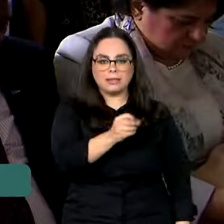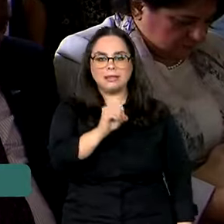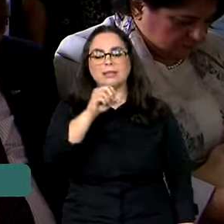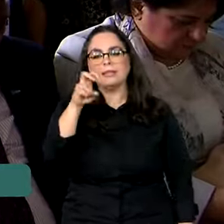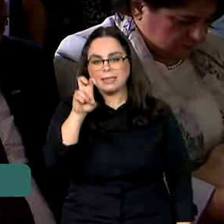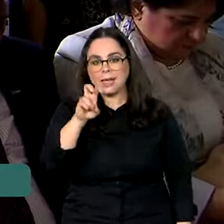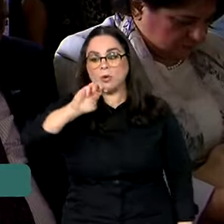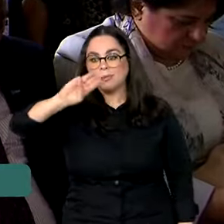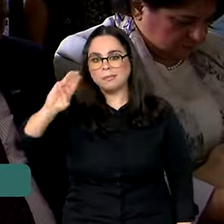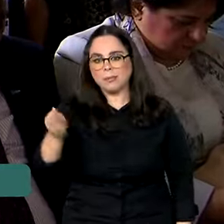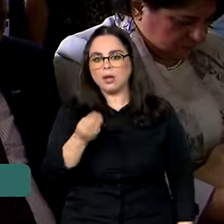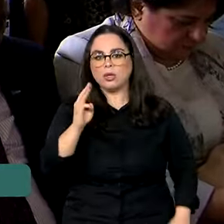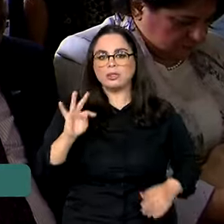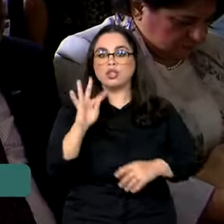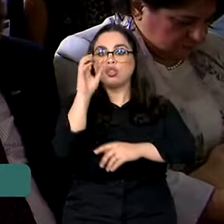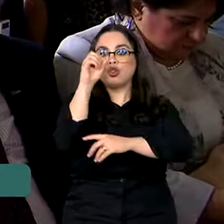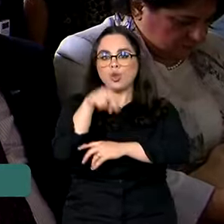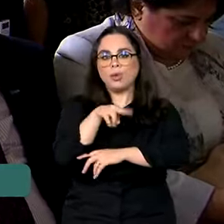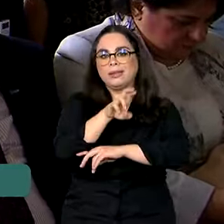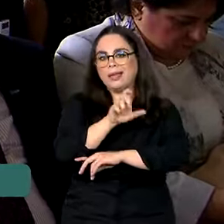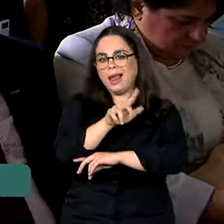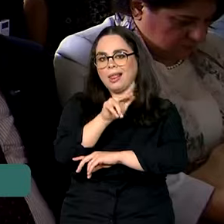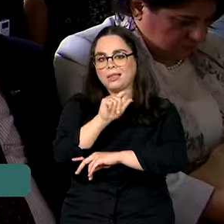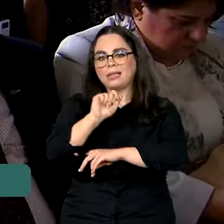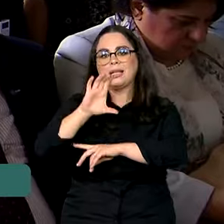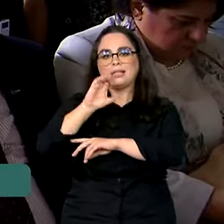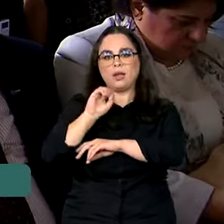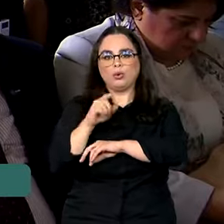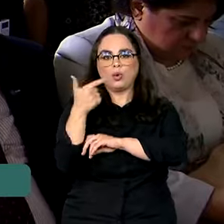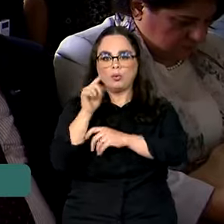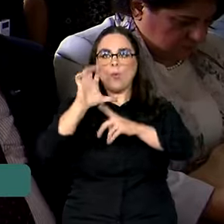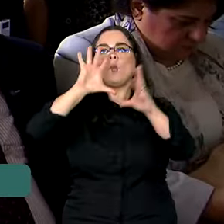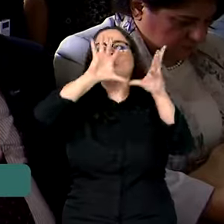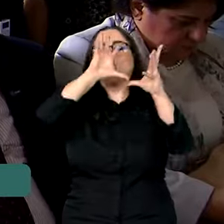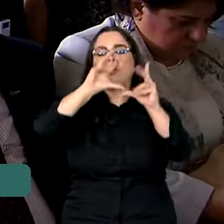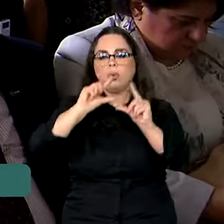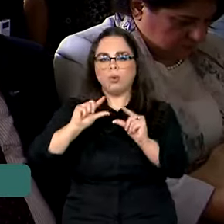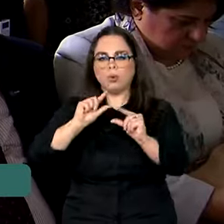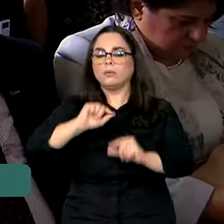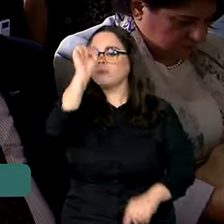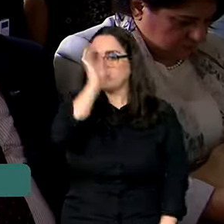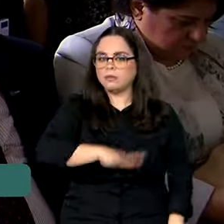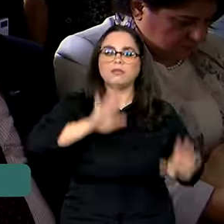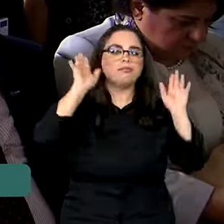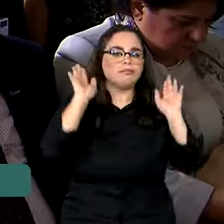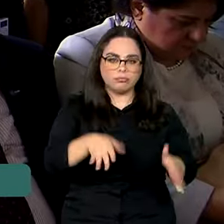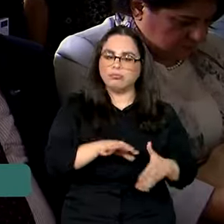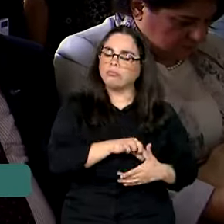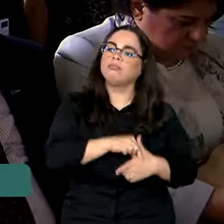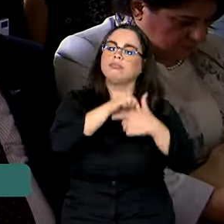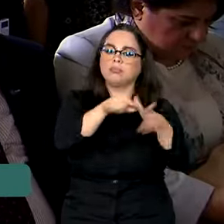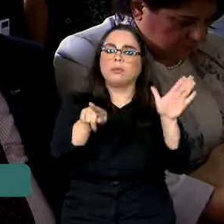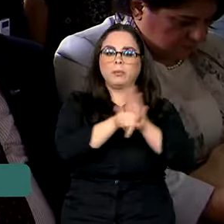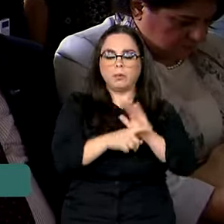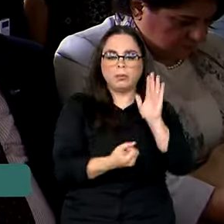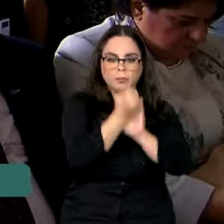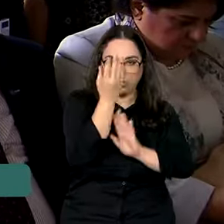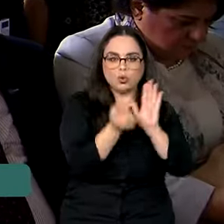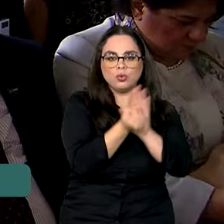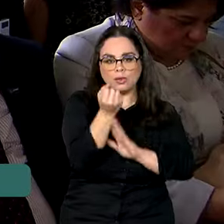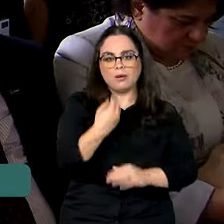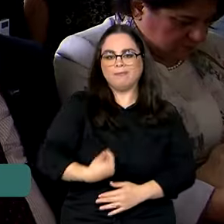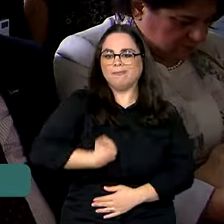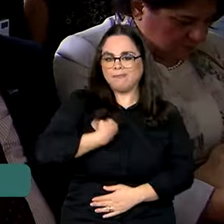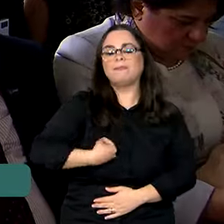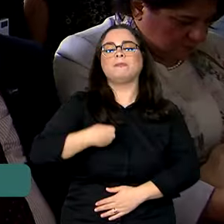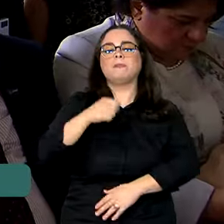705 milhões de toneladas de CO2. O Brasil já é um dos líderes na produção de biocombustível do mundo